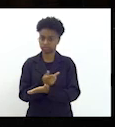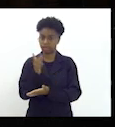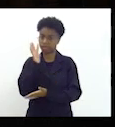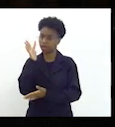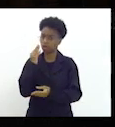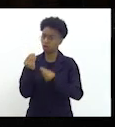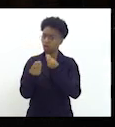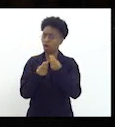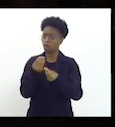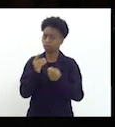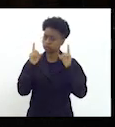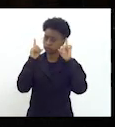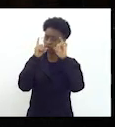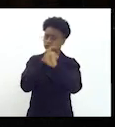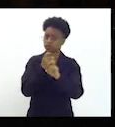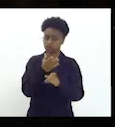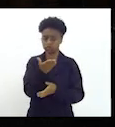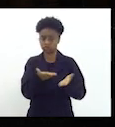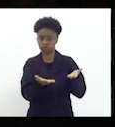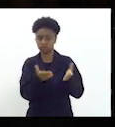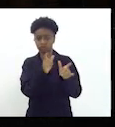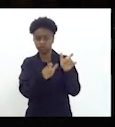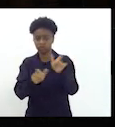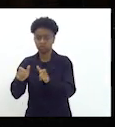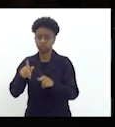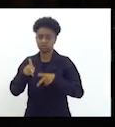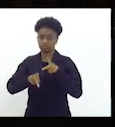para a população